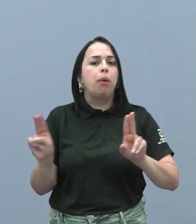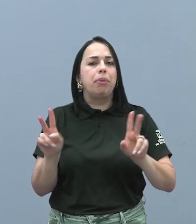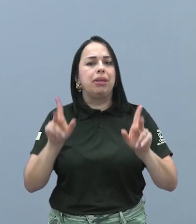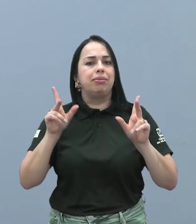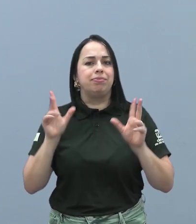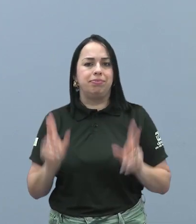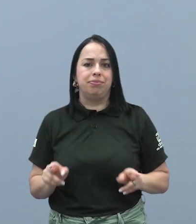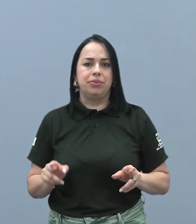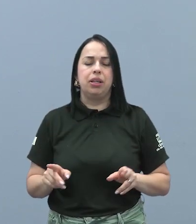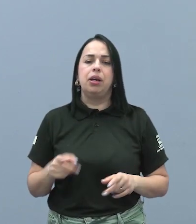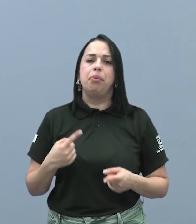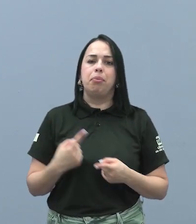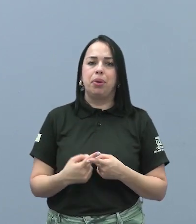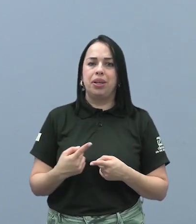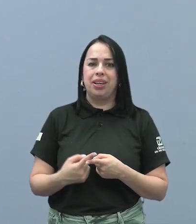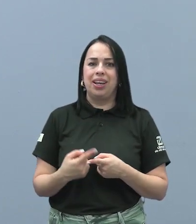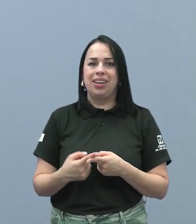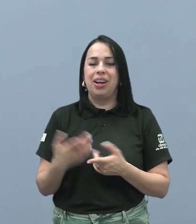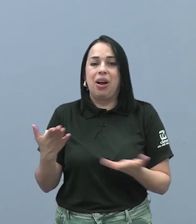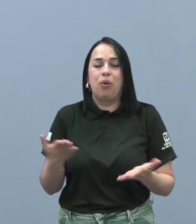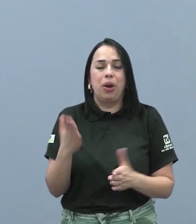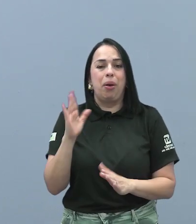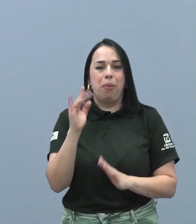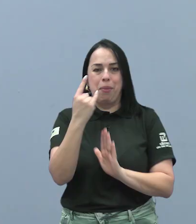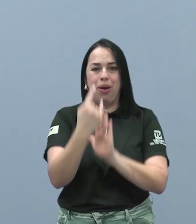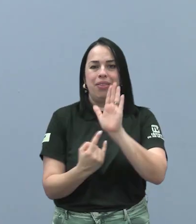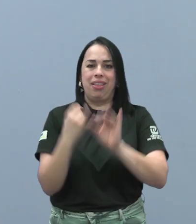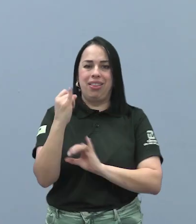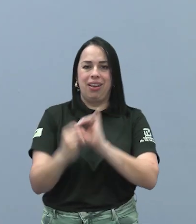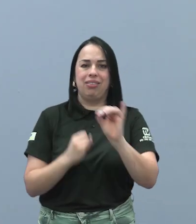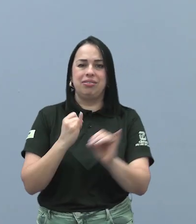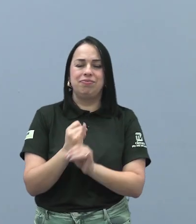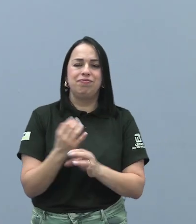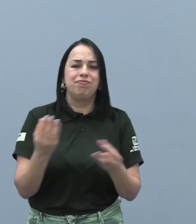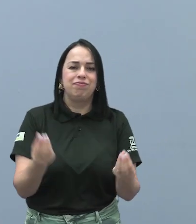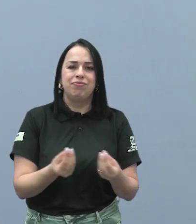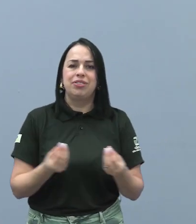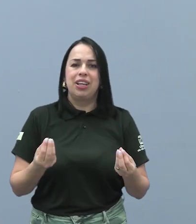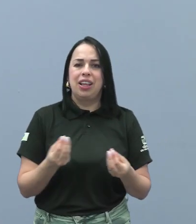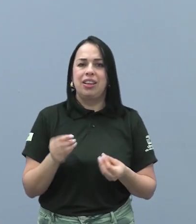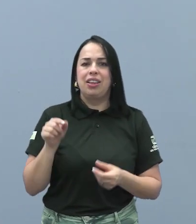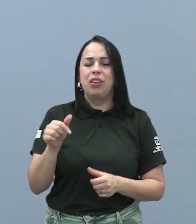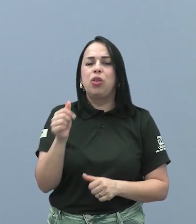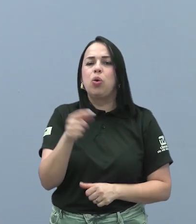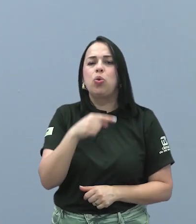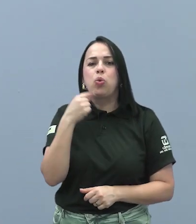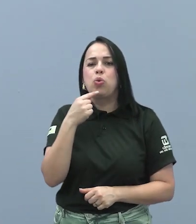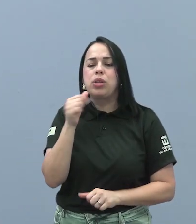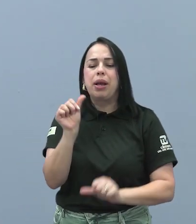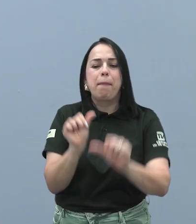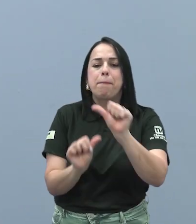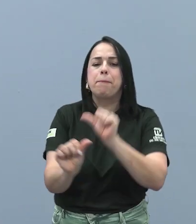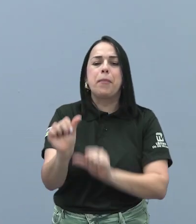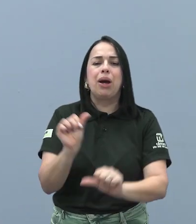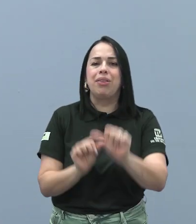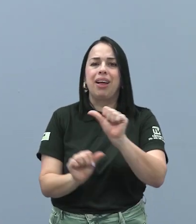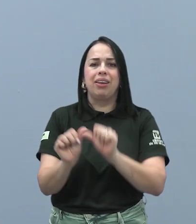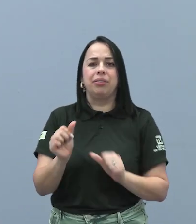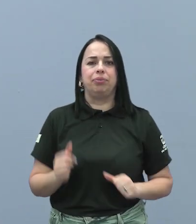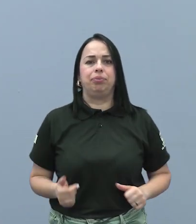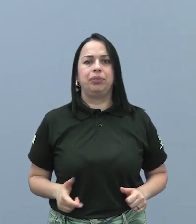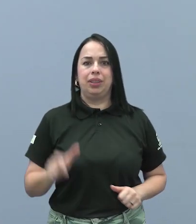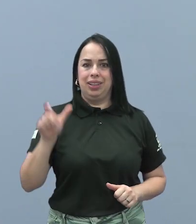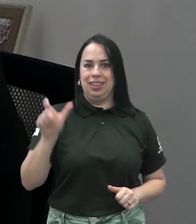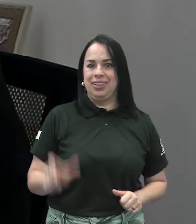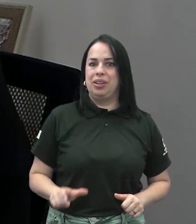não existe mais o boleto offline, só o online, então a pessoa não consegue manipular os dados